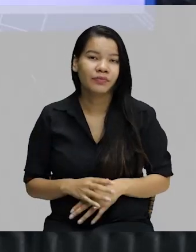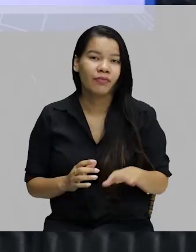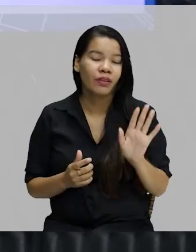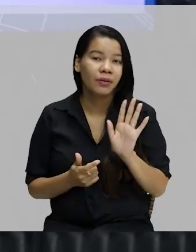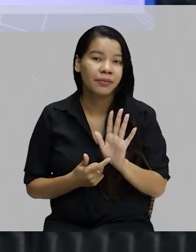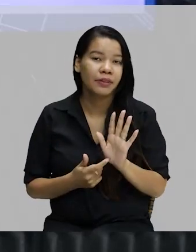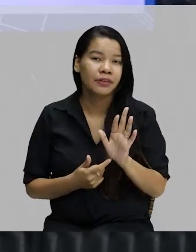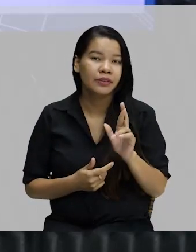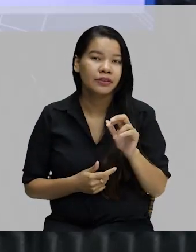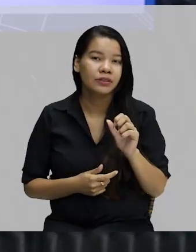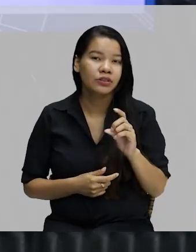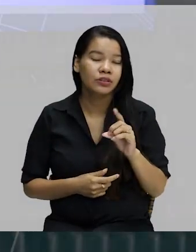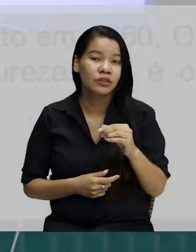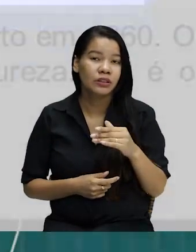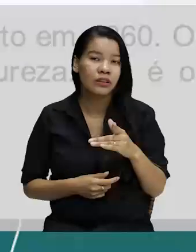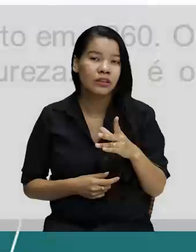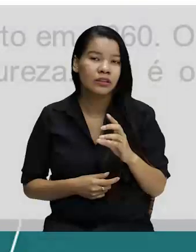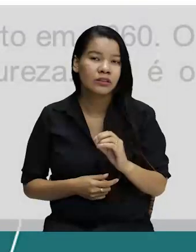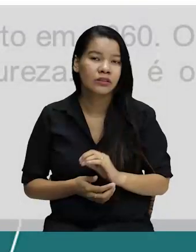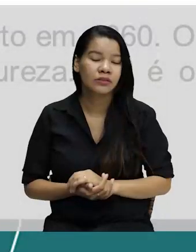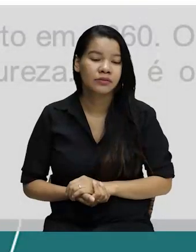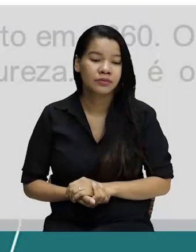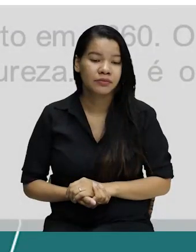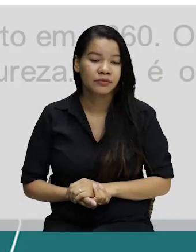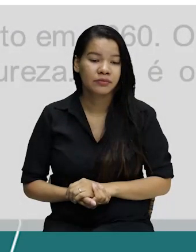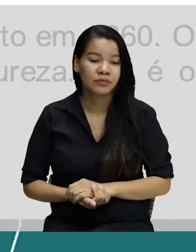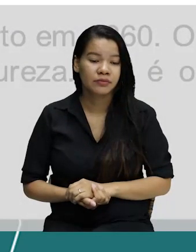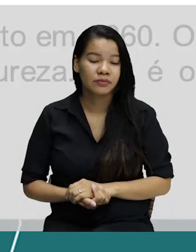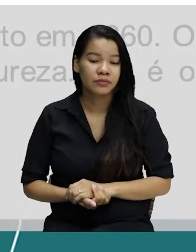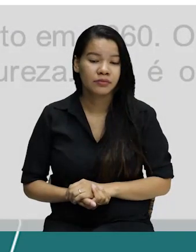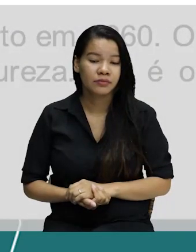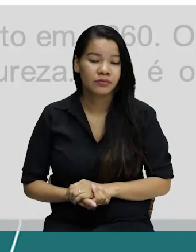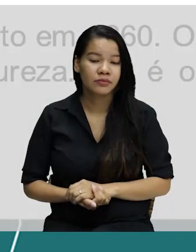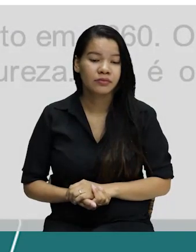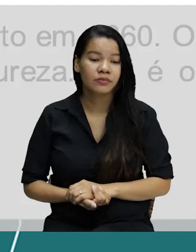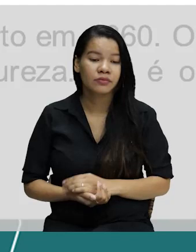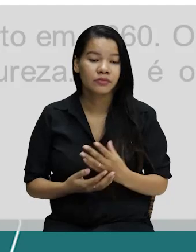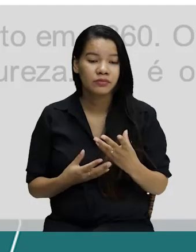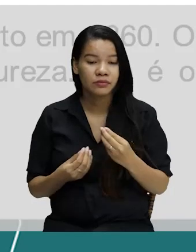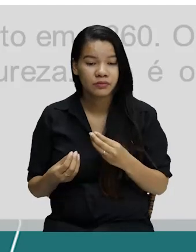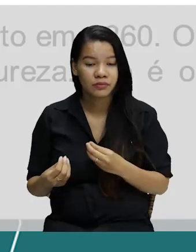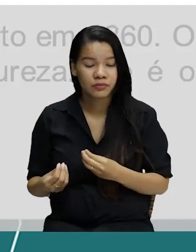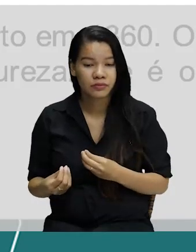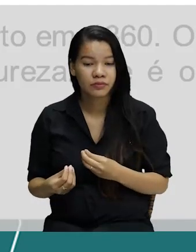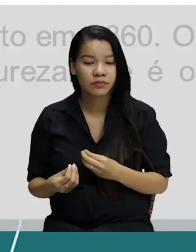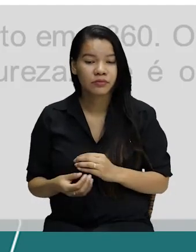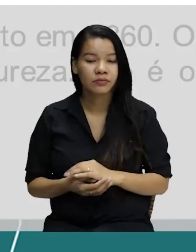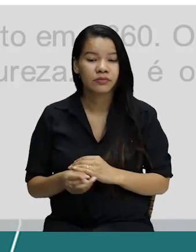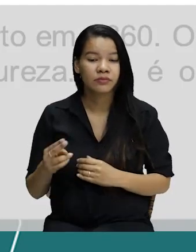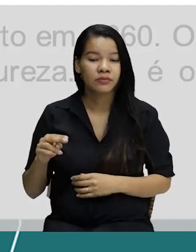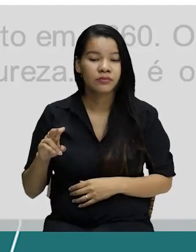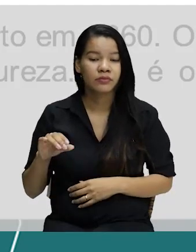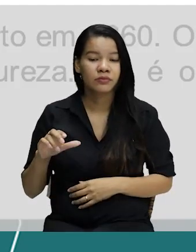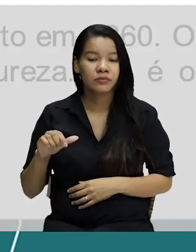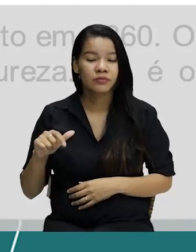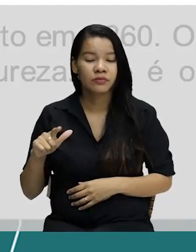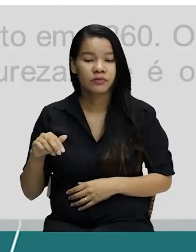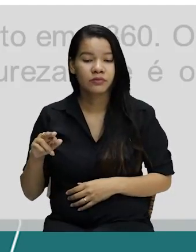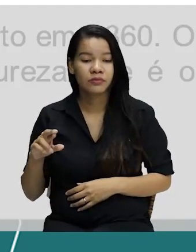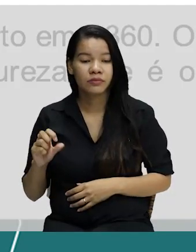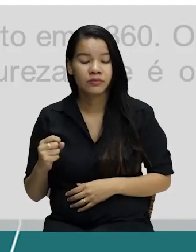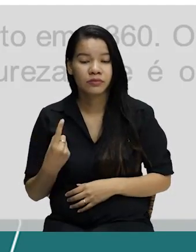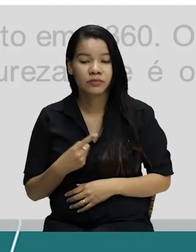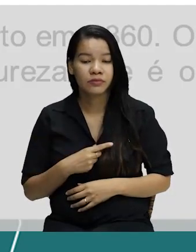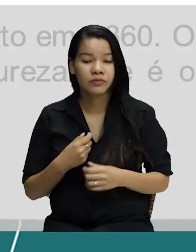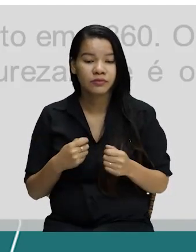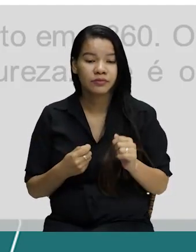apresentando radiação. Dentre os muitos nuclídeos ou isótopos radioativos, né, presentes no lixo, podemos